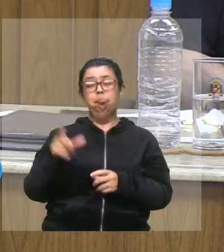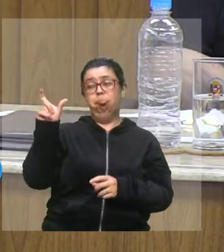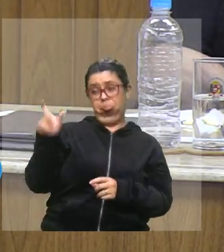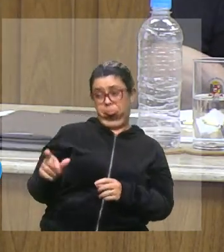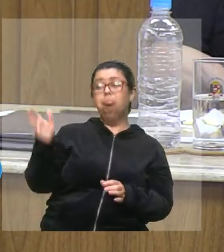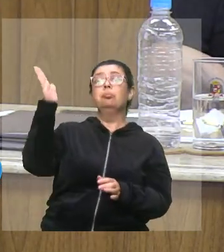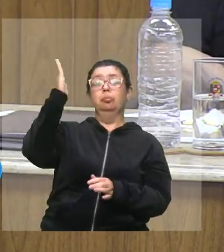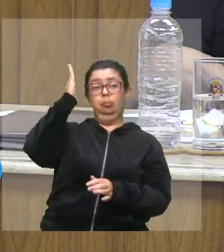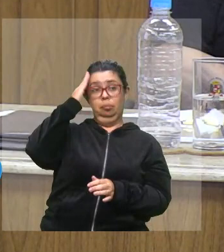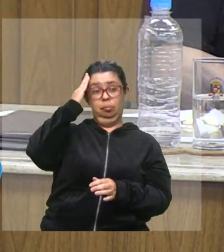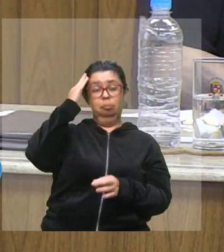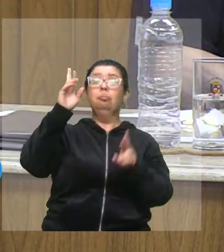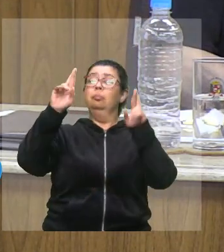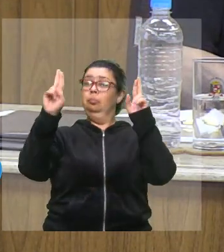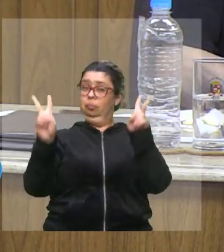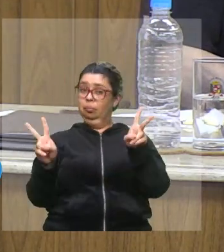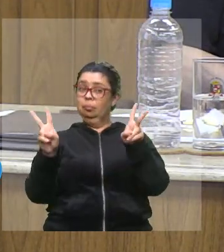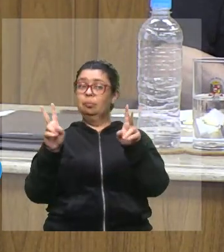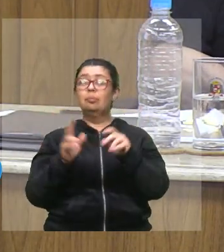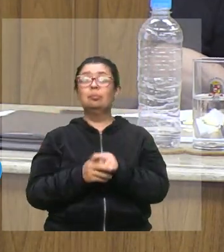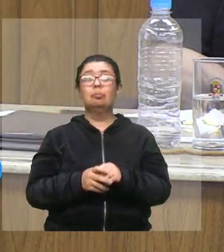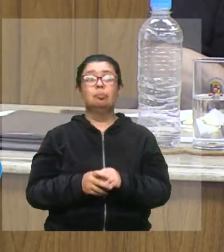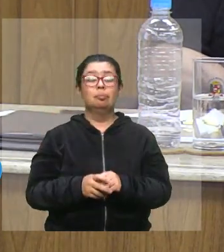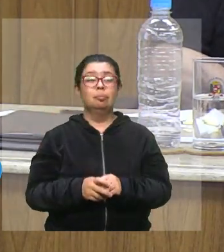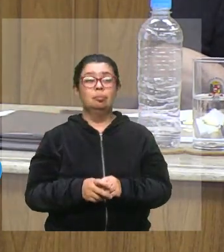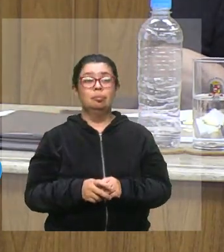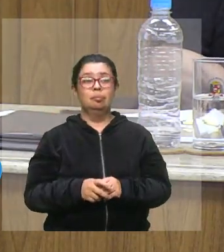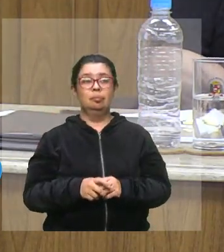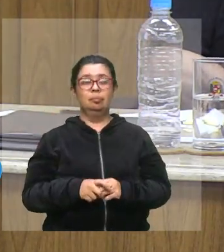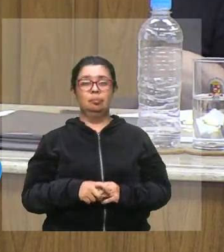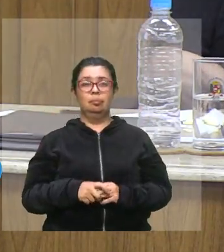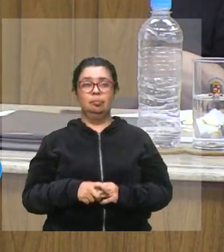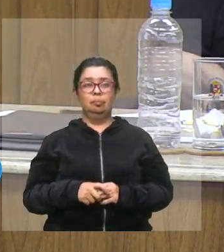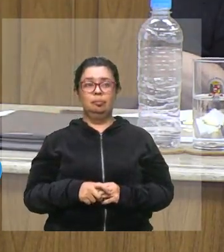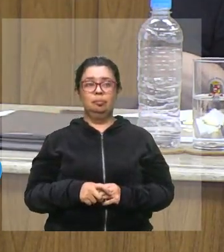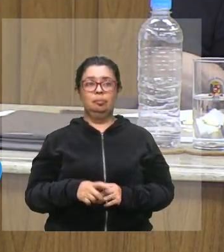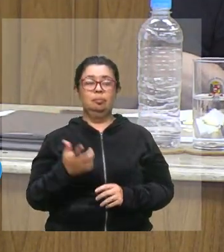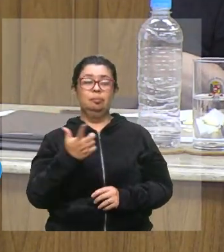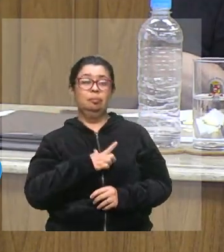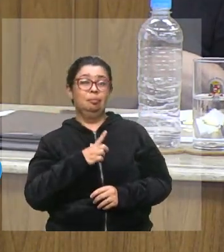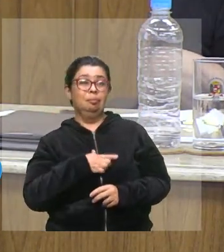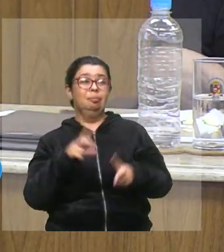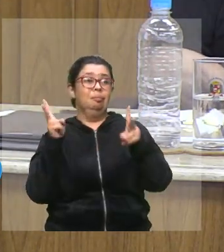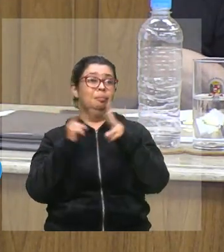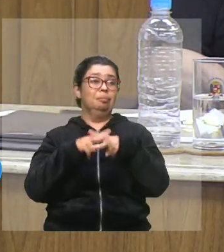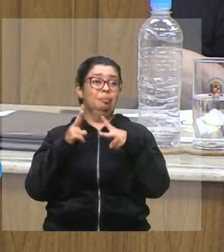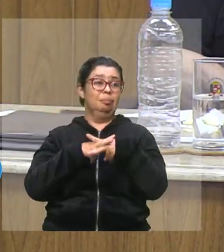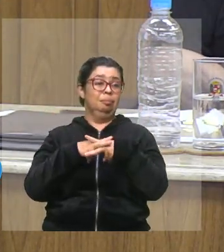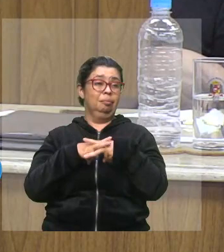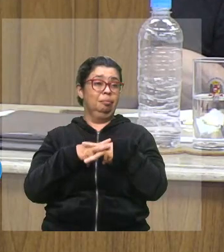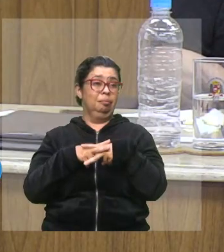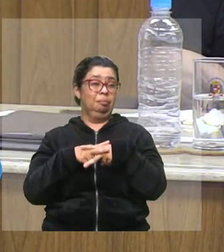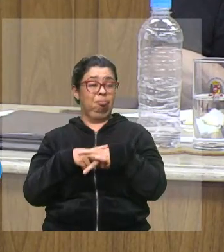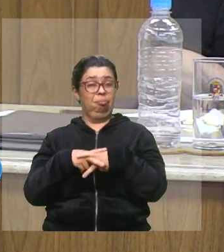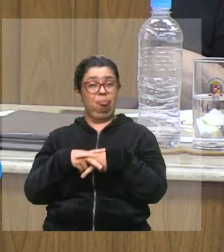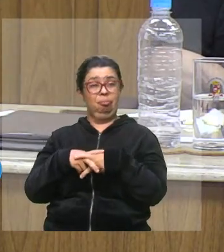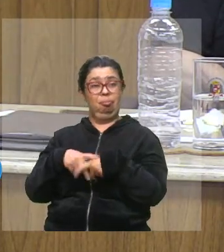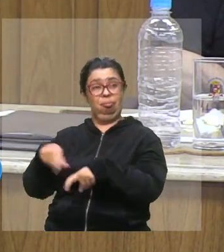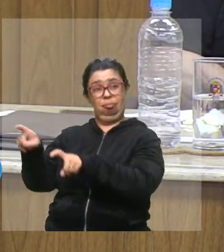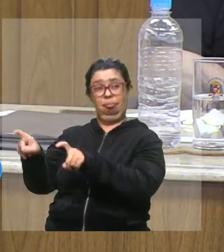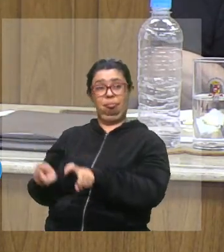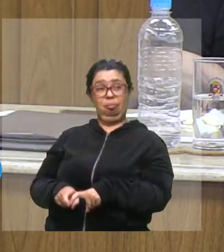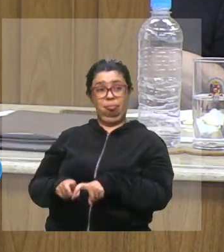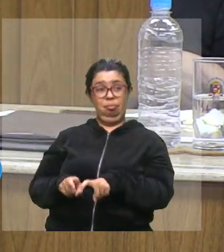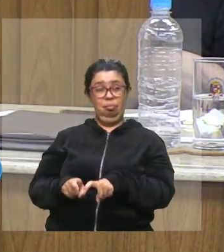que pensam diferente e que não vai haver conflito. O agro não vai se conflitar com a